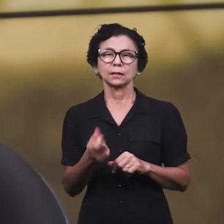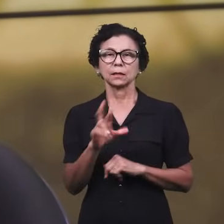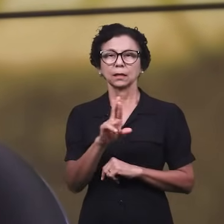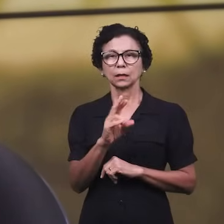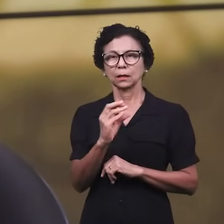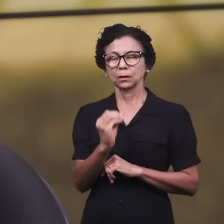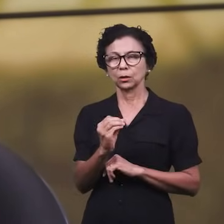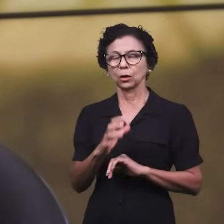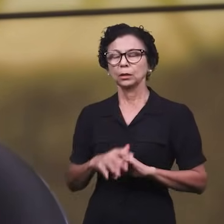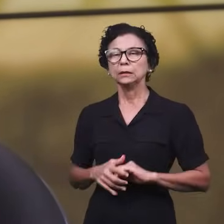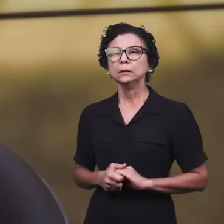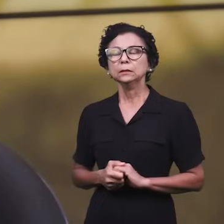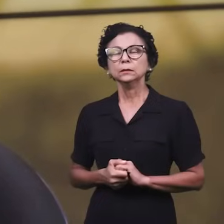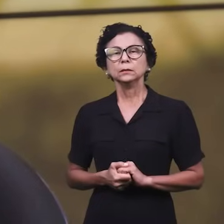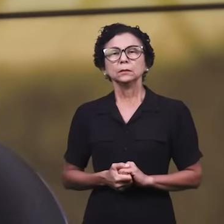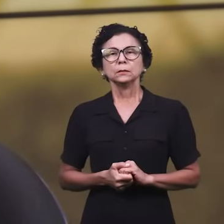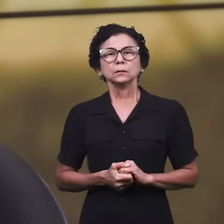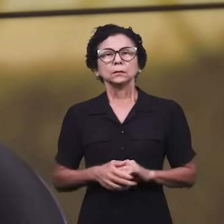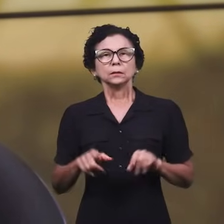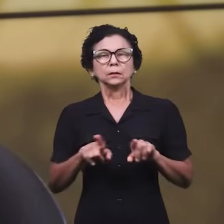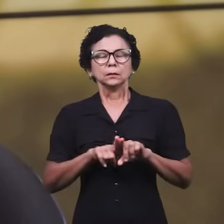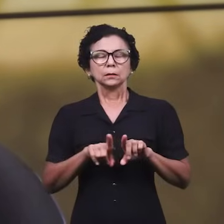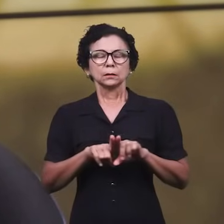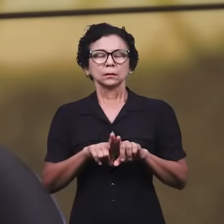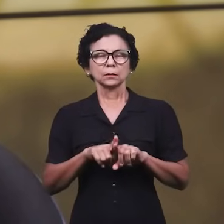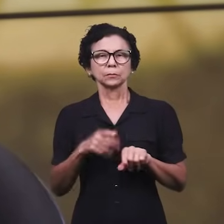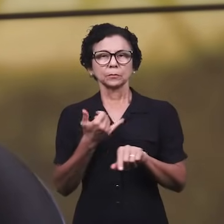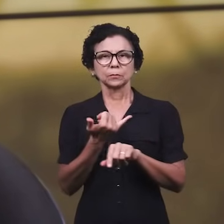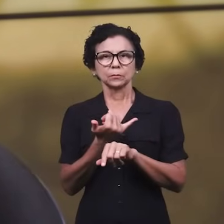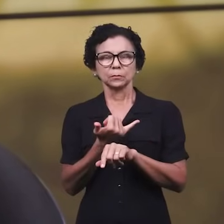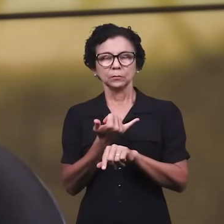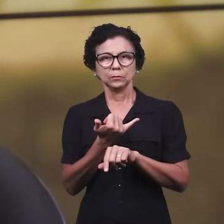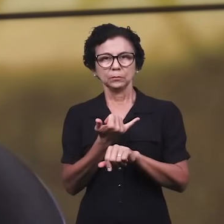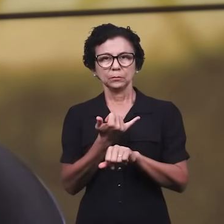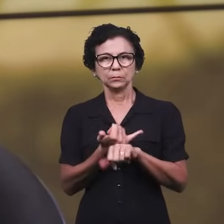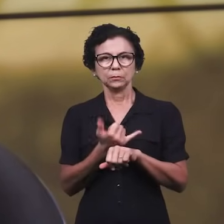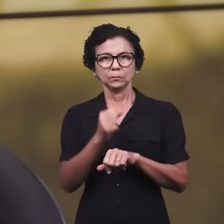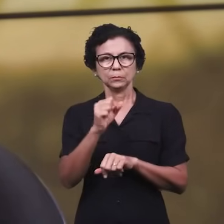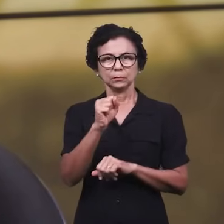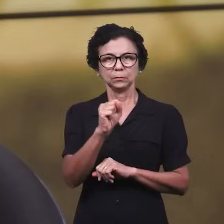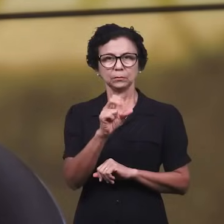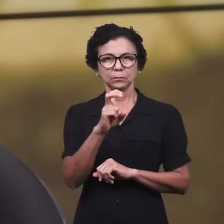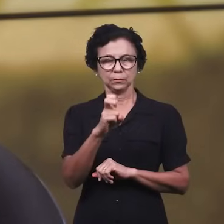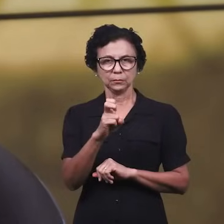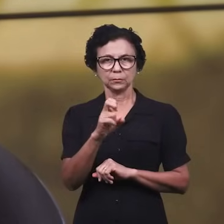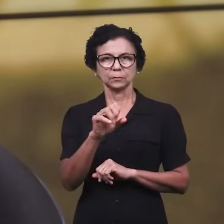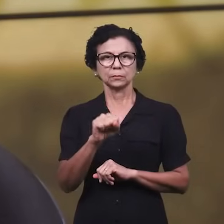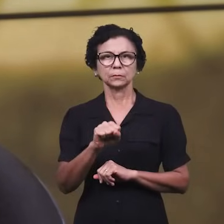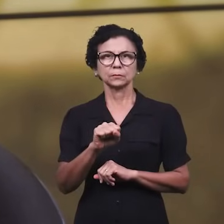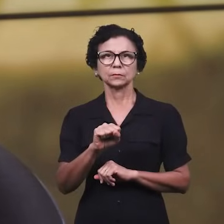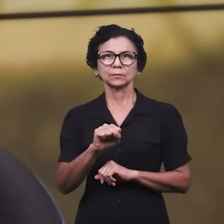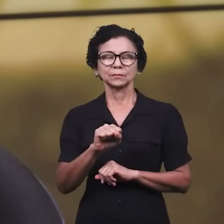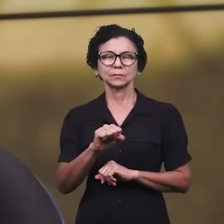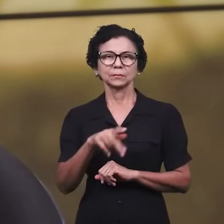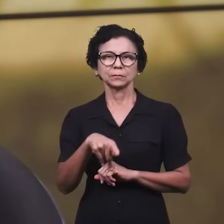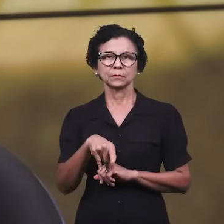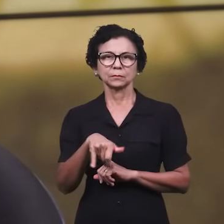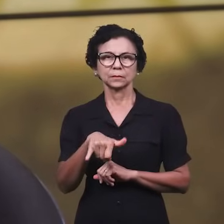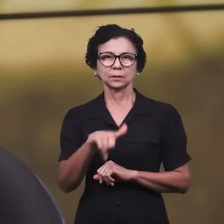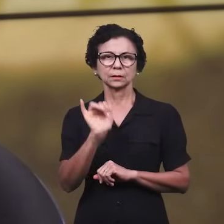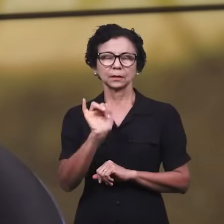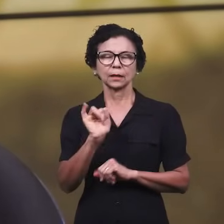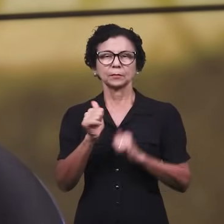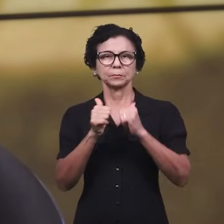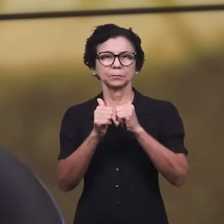da Embratel e no canal 85 da SKY Livre sejam todos muito bem-vindos hoje